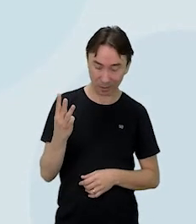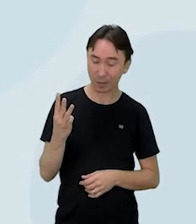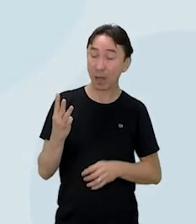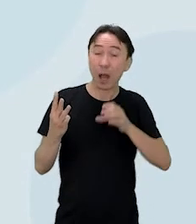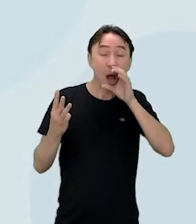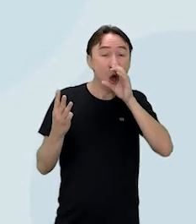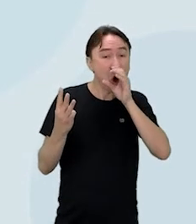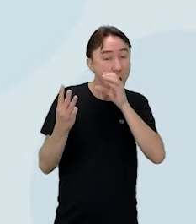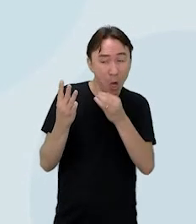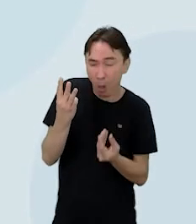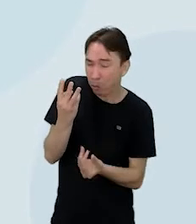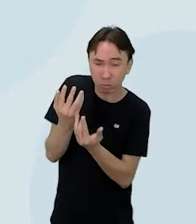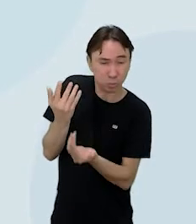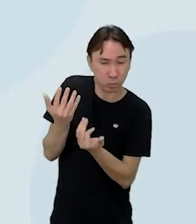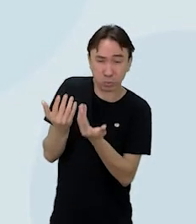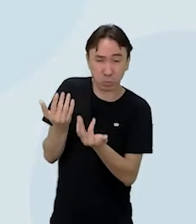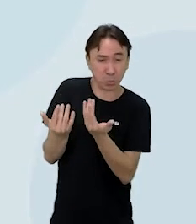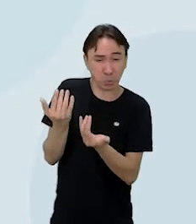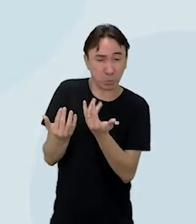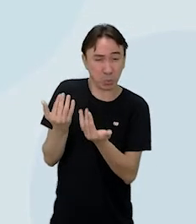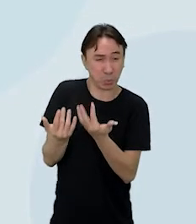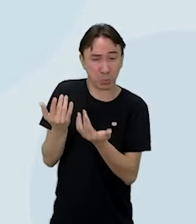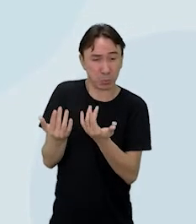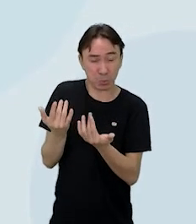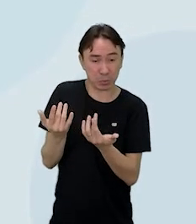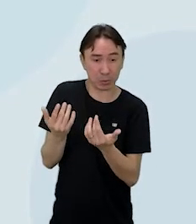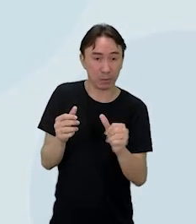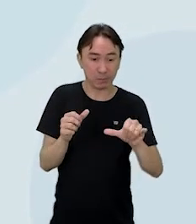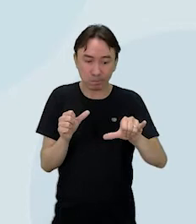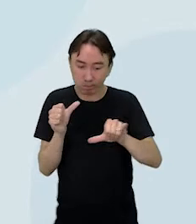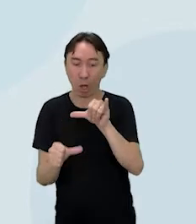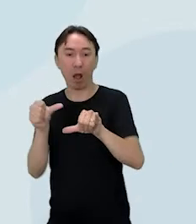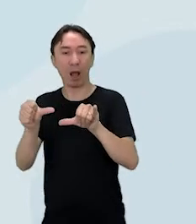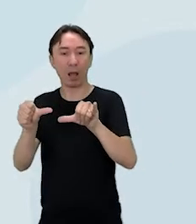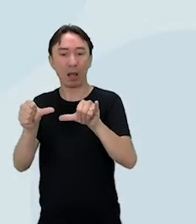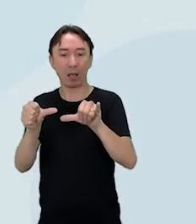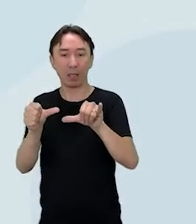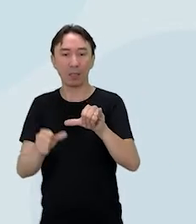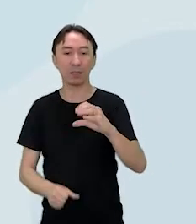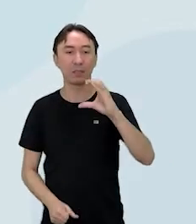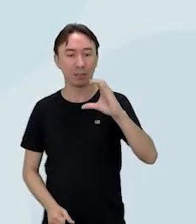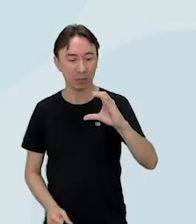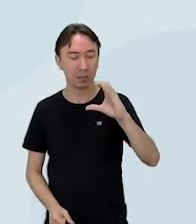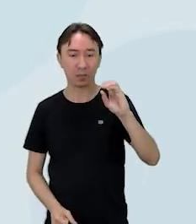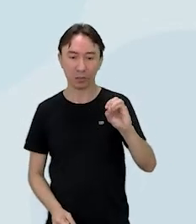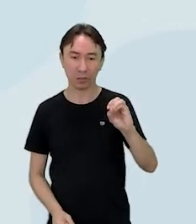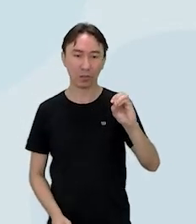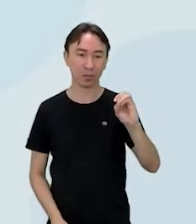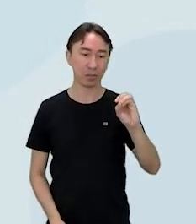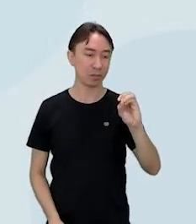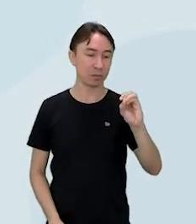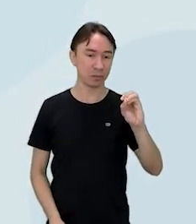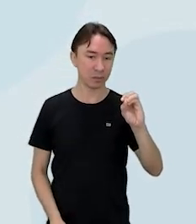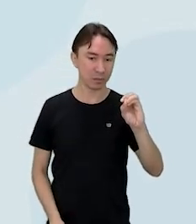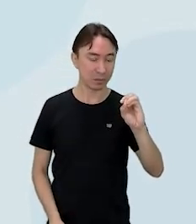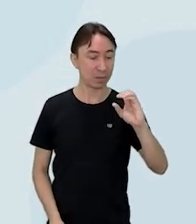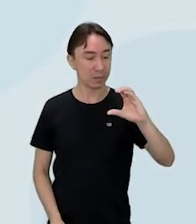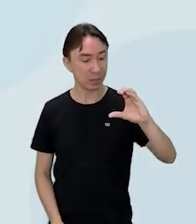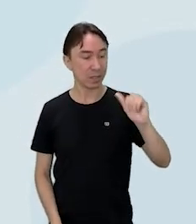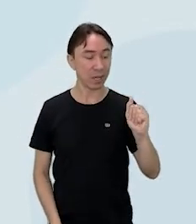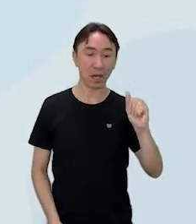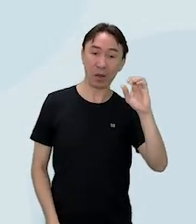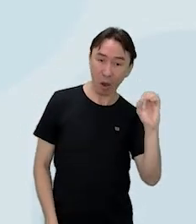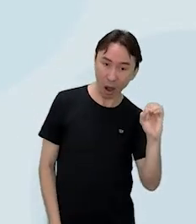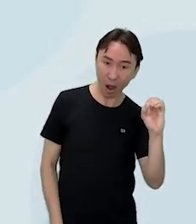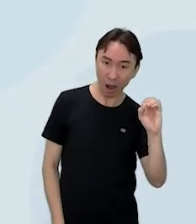vemos ali a setinha indicando a formação da cal e do gás carbônico, né? Aí,